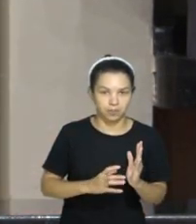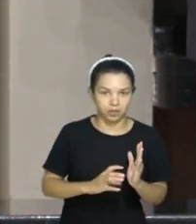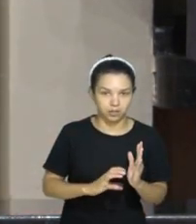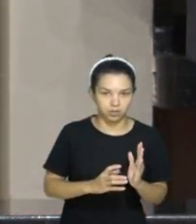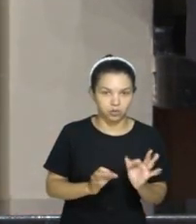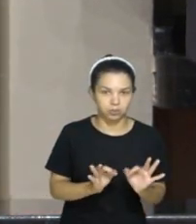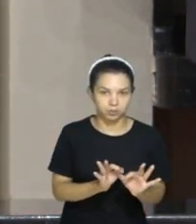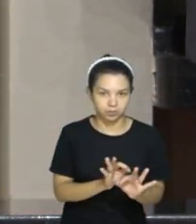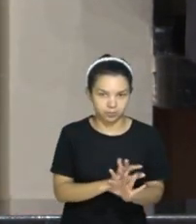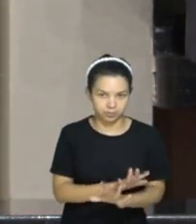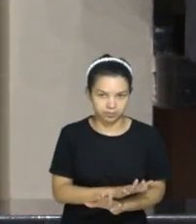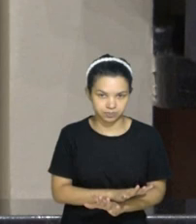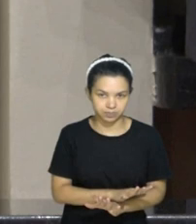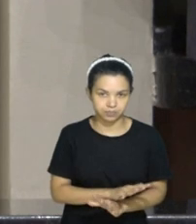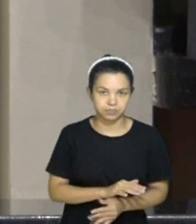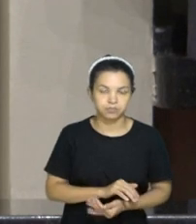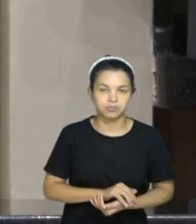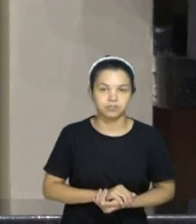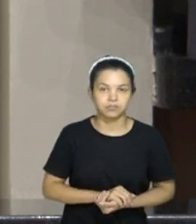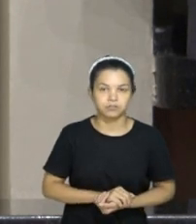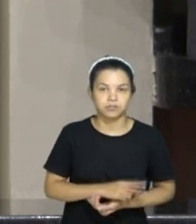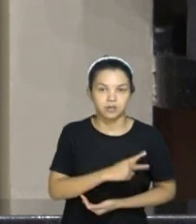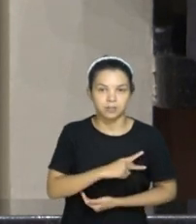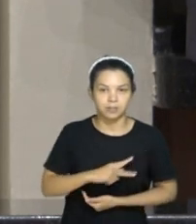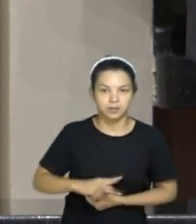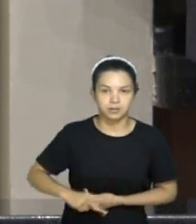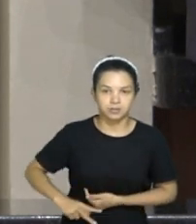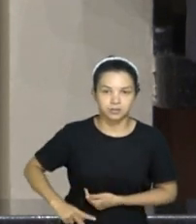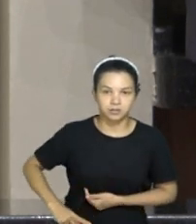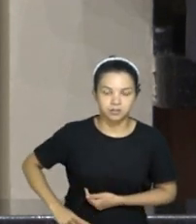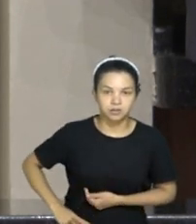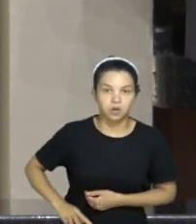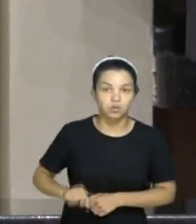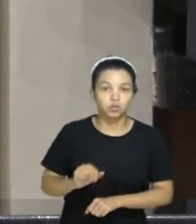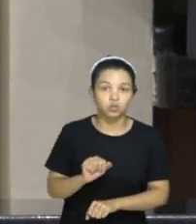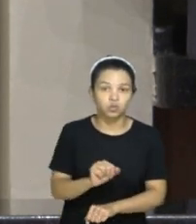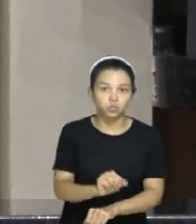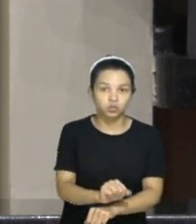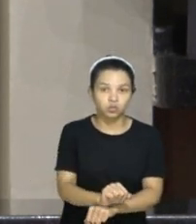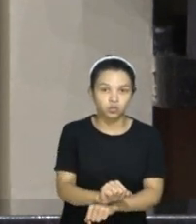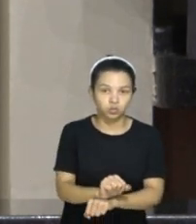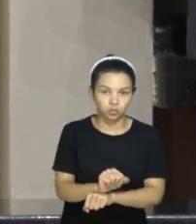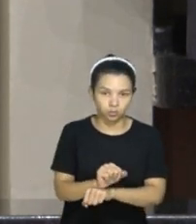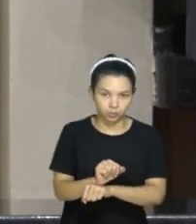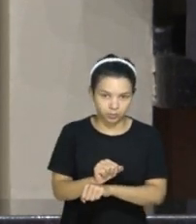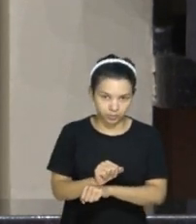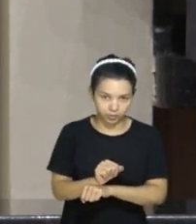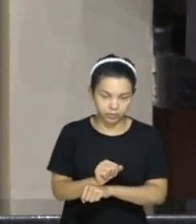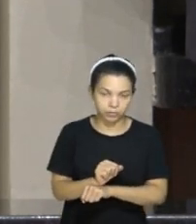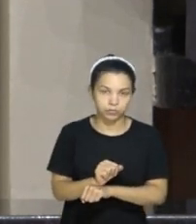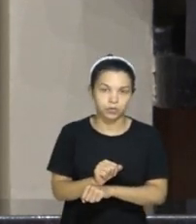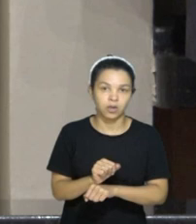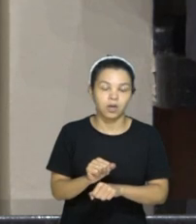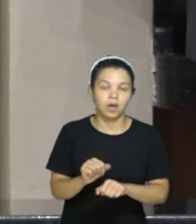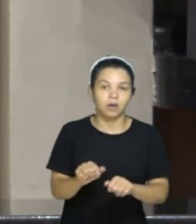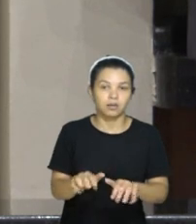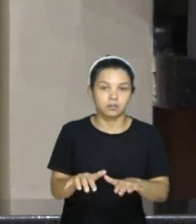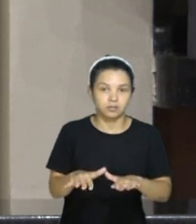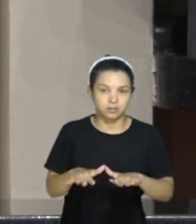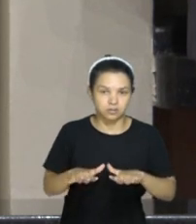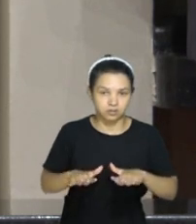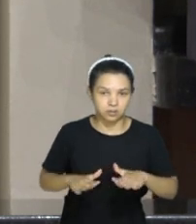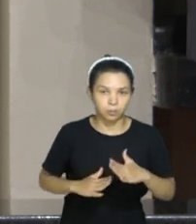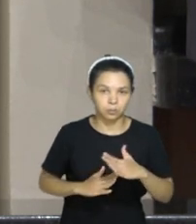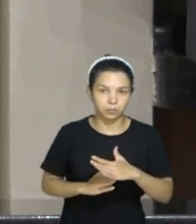políticos esta presidência suspende a apresentação até as 16